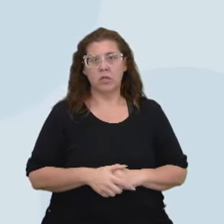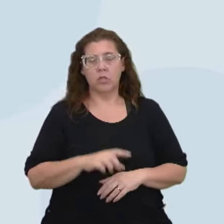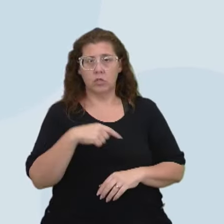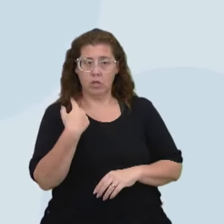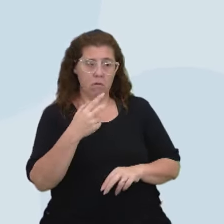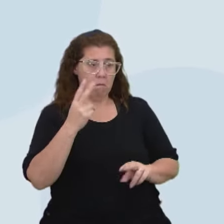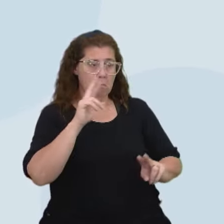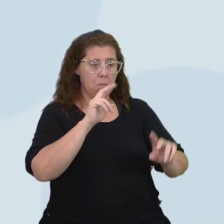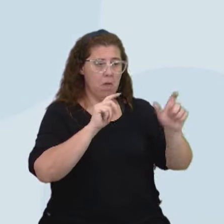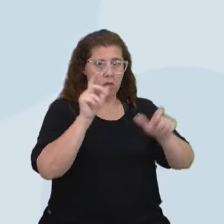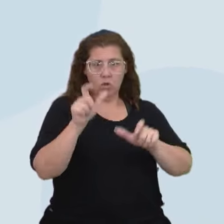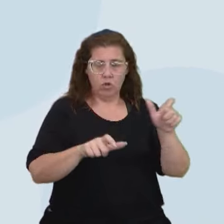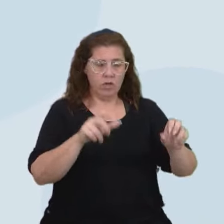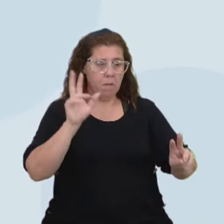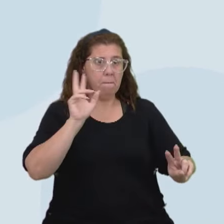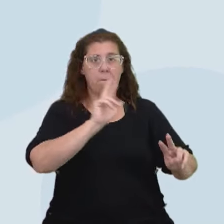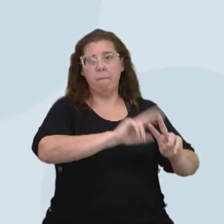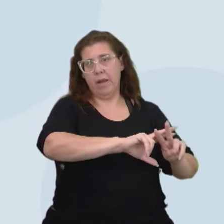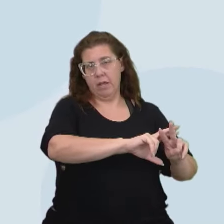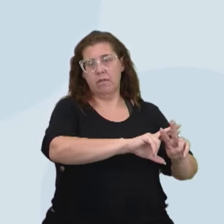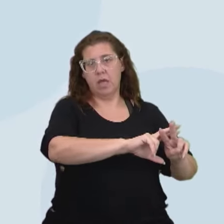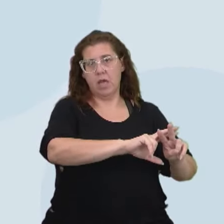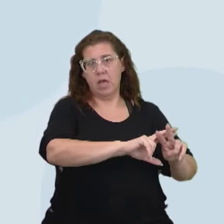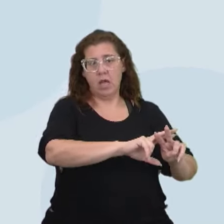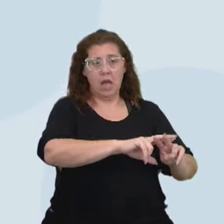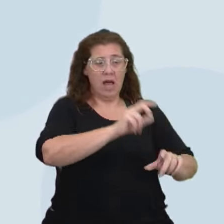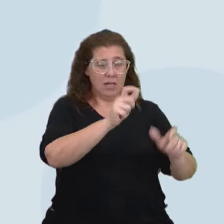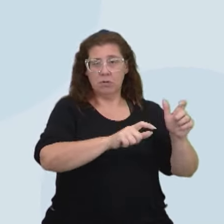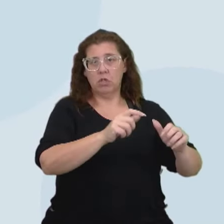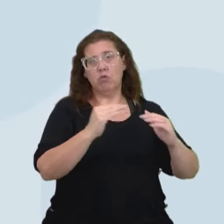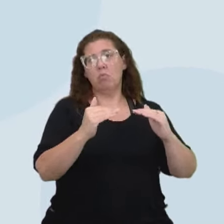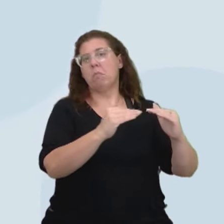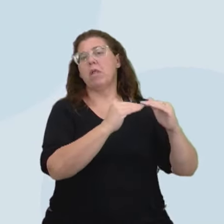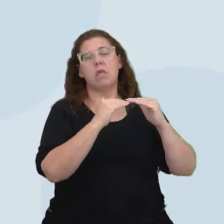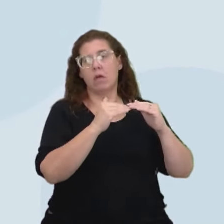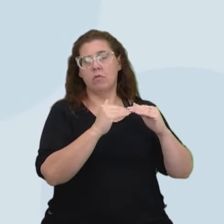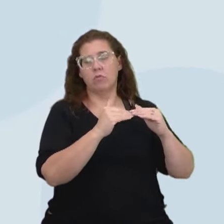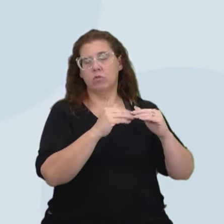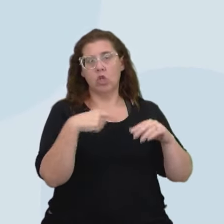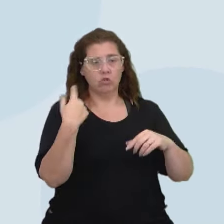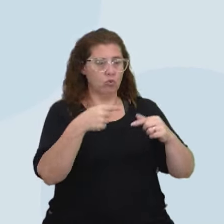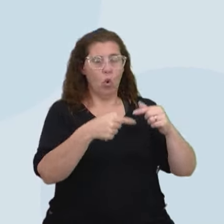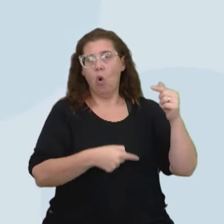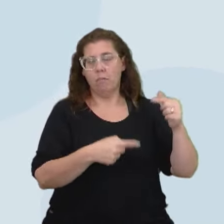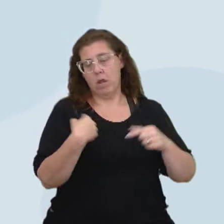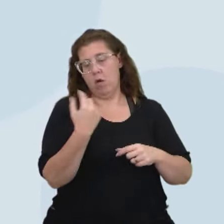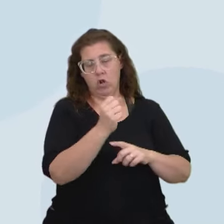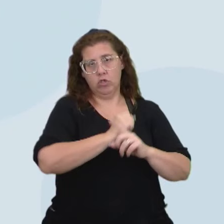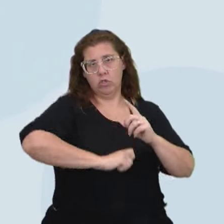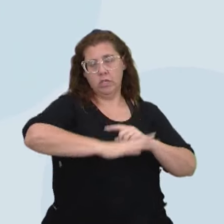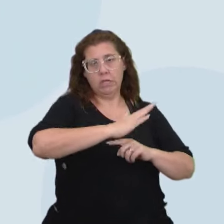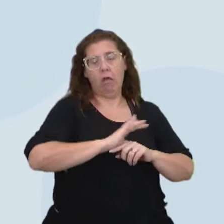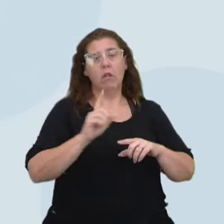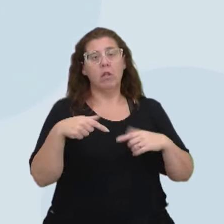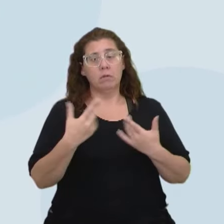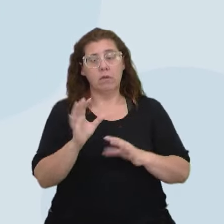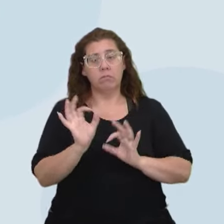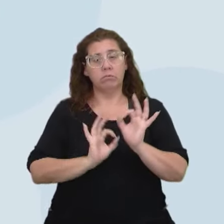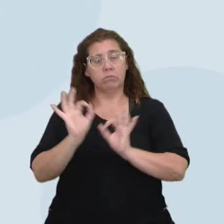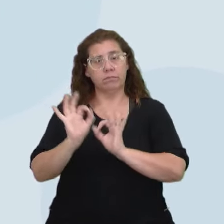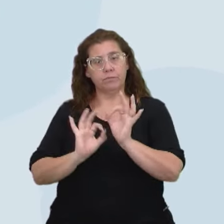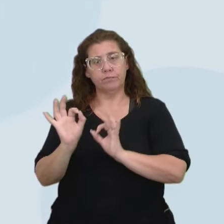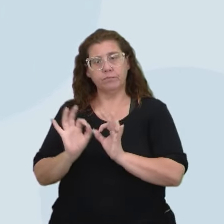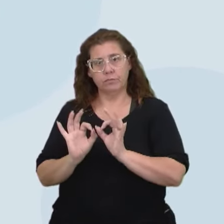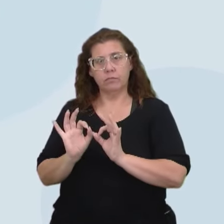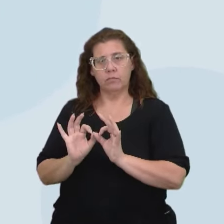os indivíduos que não têm padrões aceitáveis de comportamento dentro da nossa sociedade, e nós precisamos